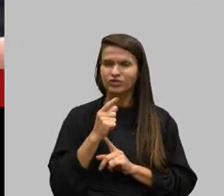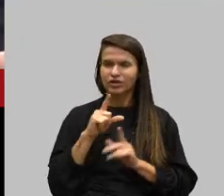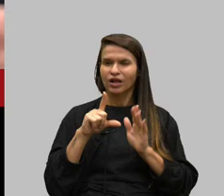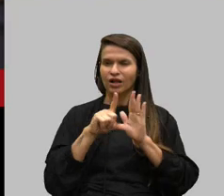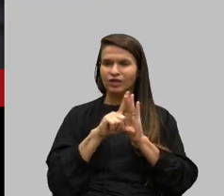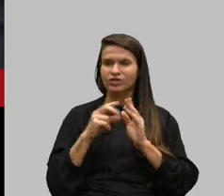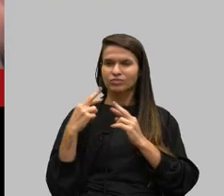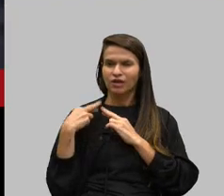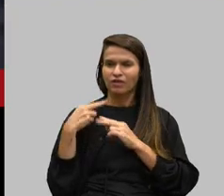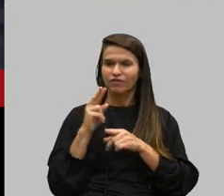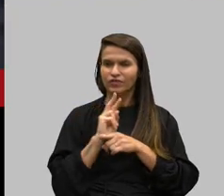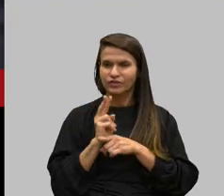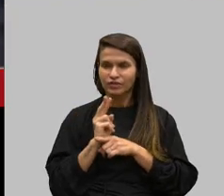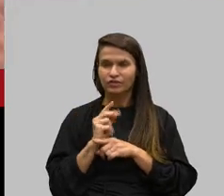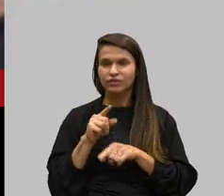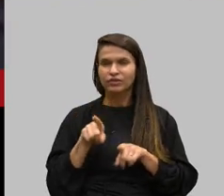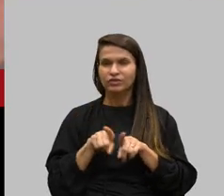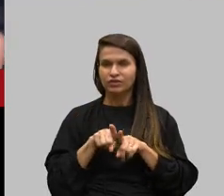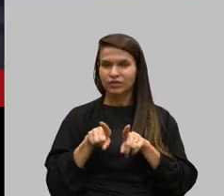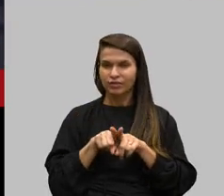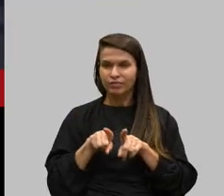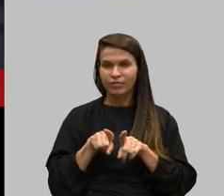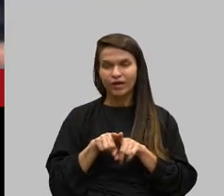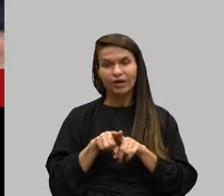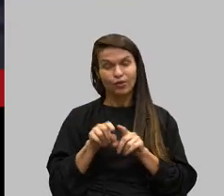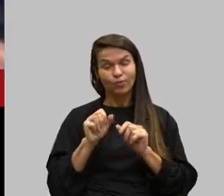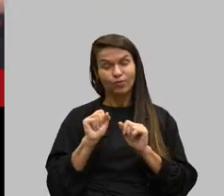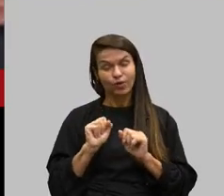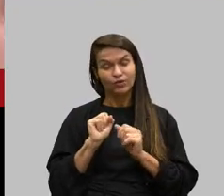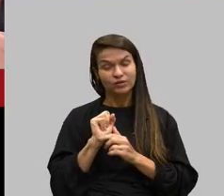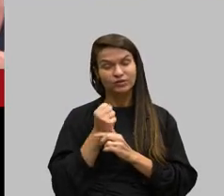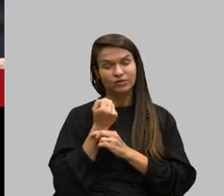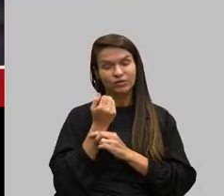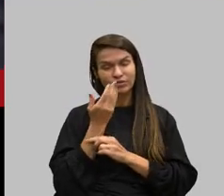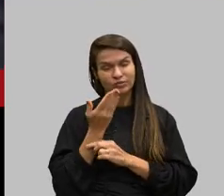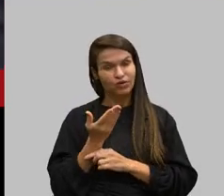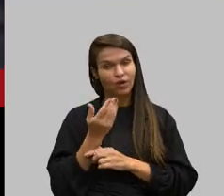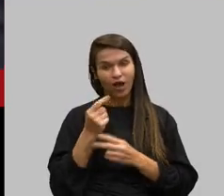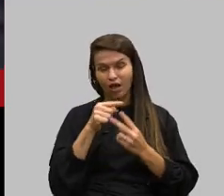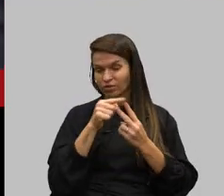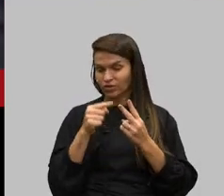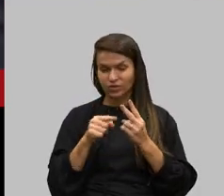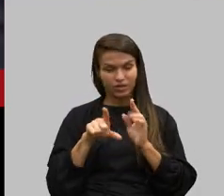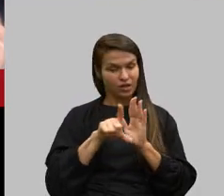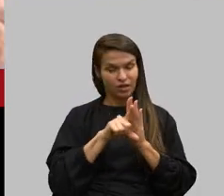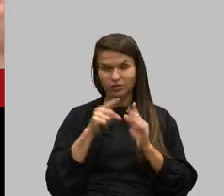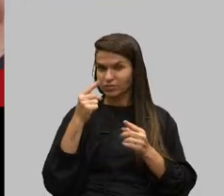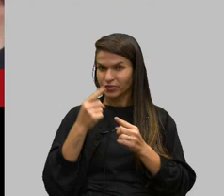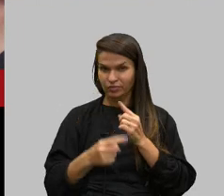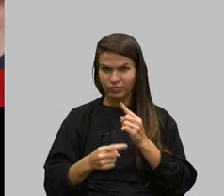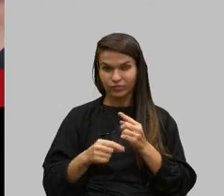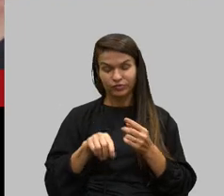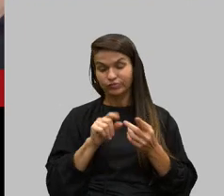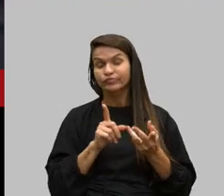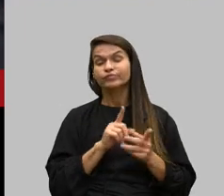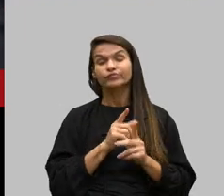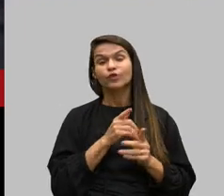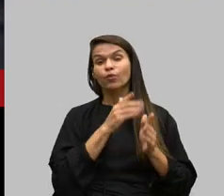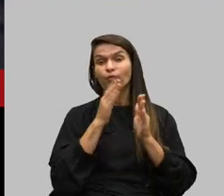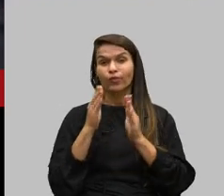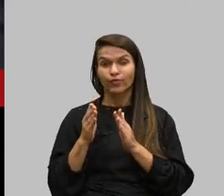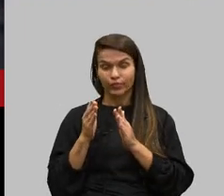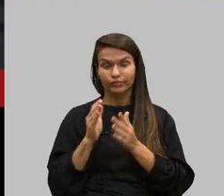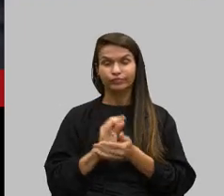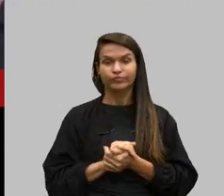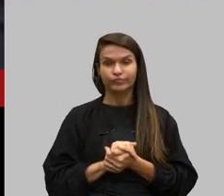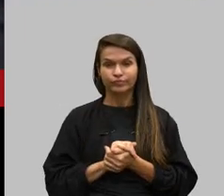fiscal e de regime eu posso assegurar vossa excelência que nenhum das duas leis impede segundo secretário vossa